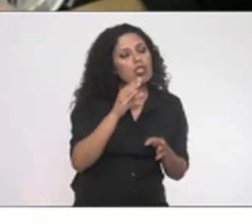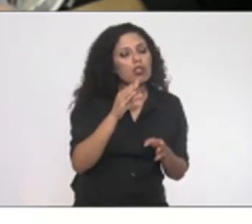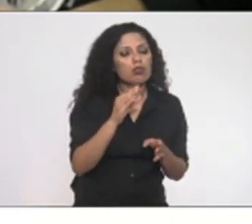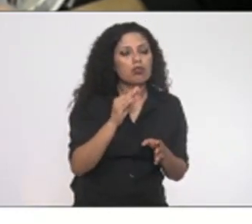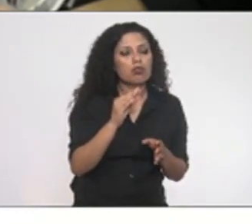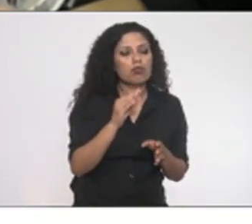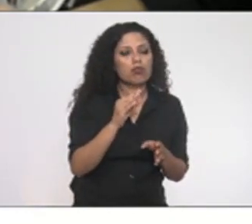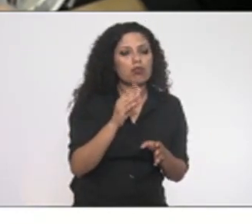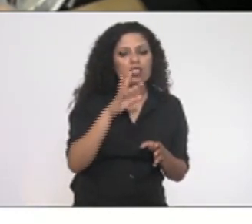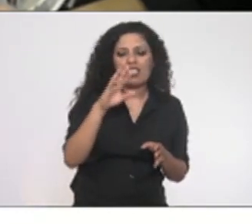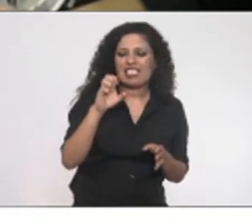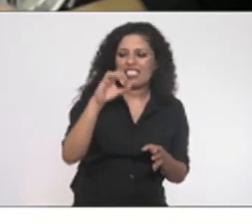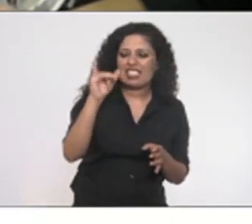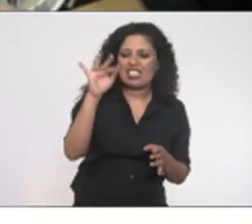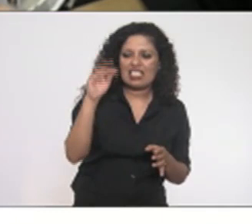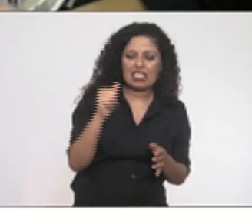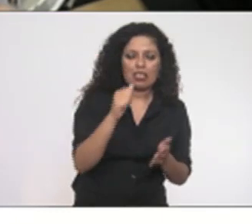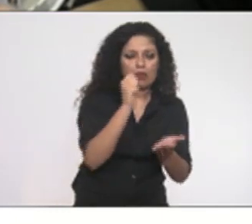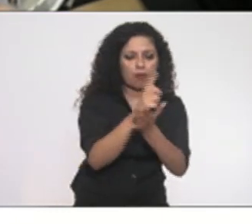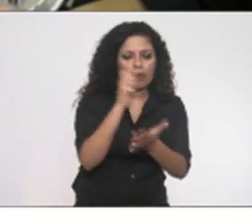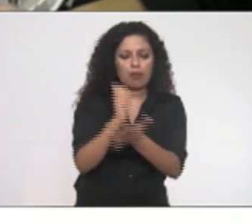gerar custo adicional para os consumidores.